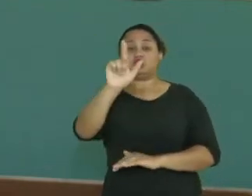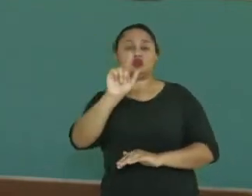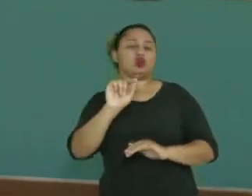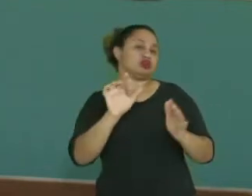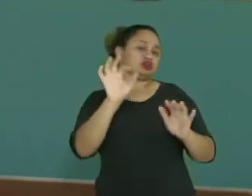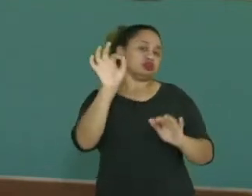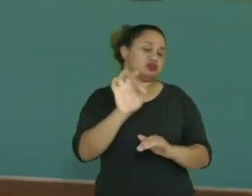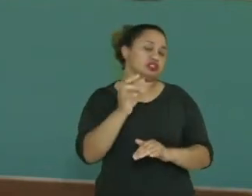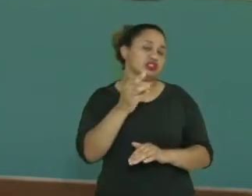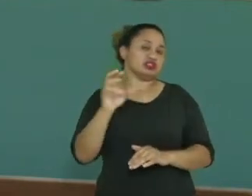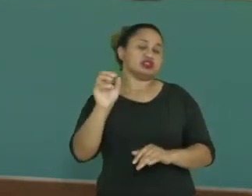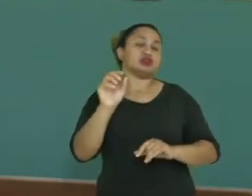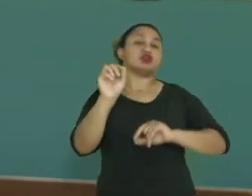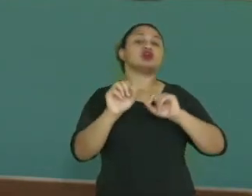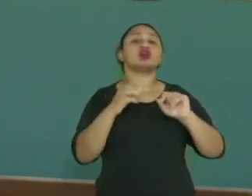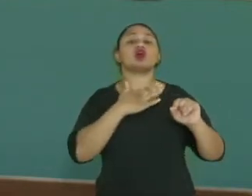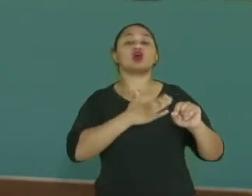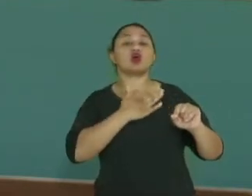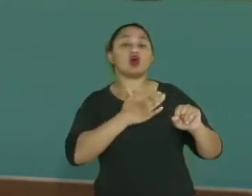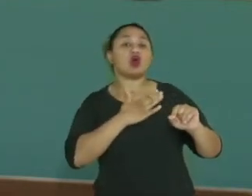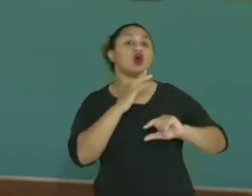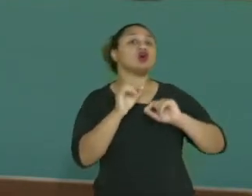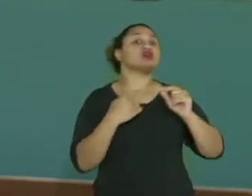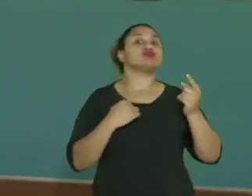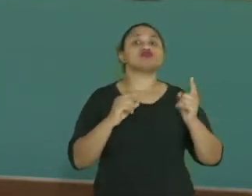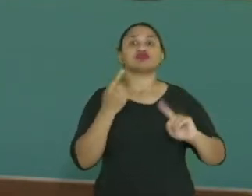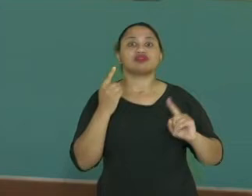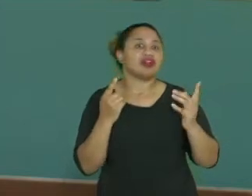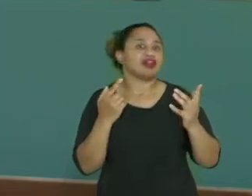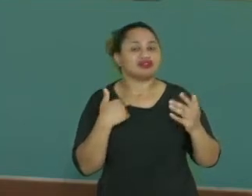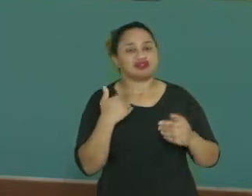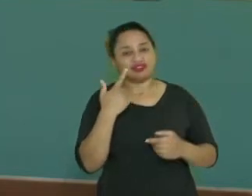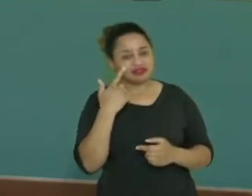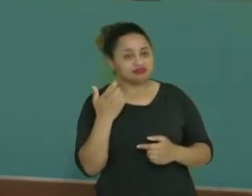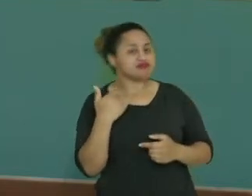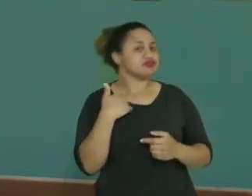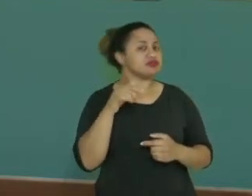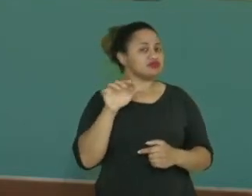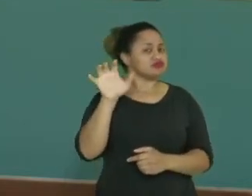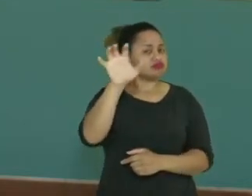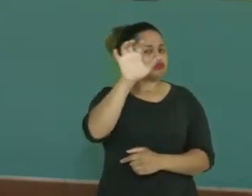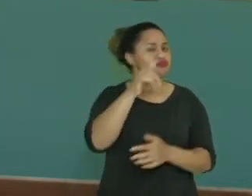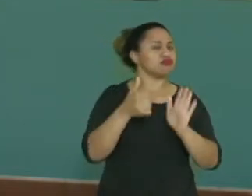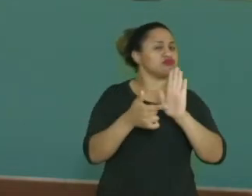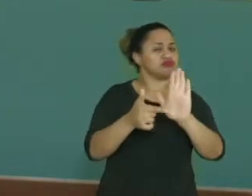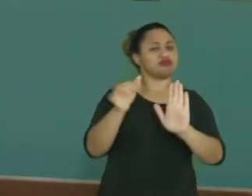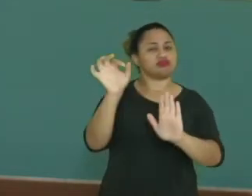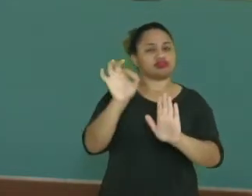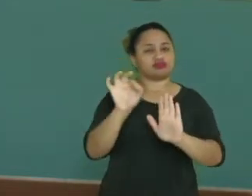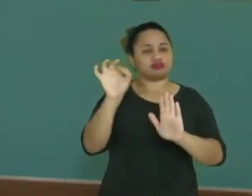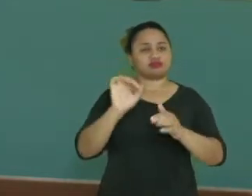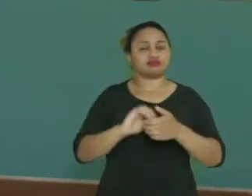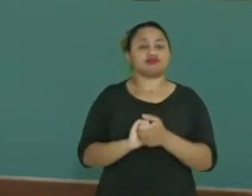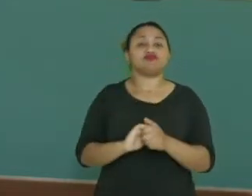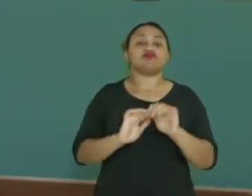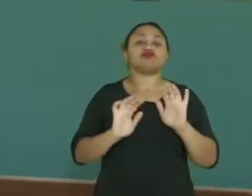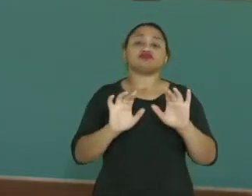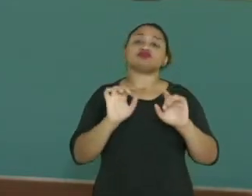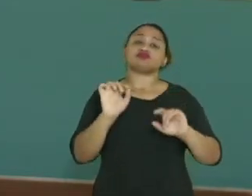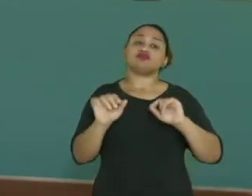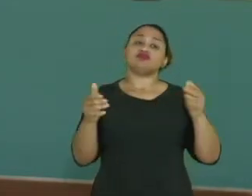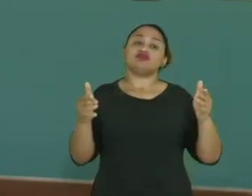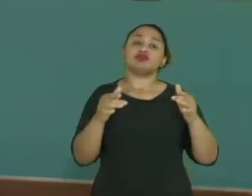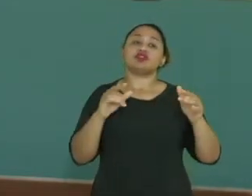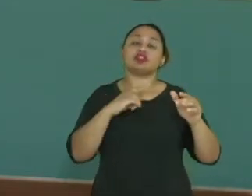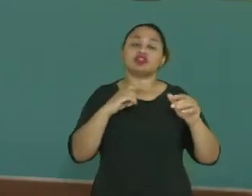né, 30% gostam lá dessa série de aventura. Então, ele serve mais ou menos para essa ideia, tá? Agora aqui, ó,